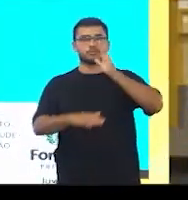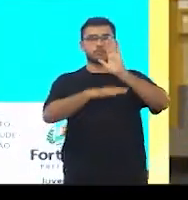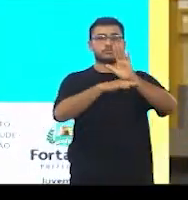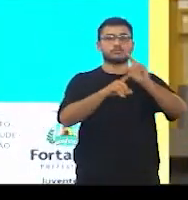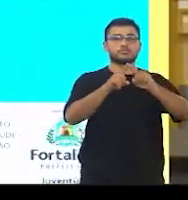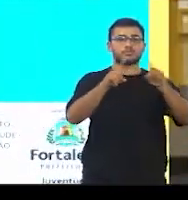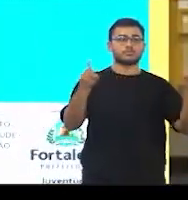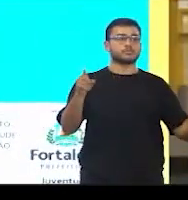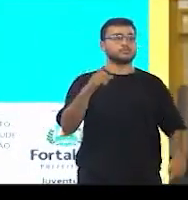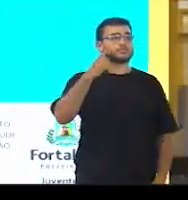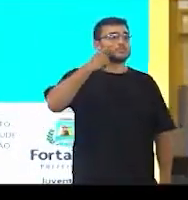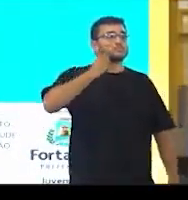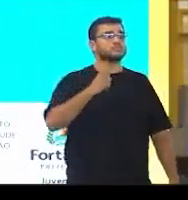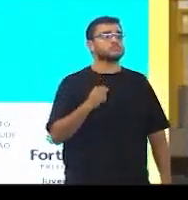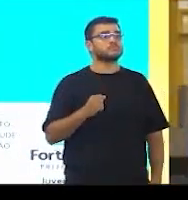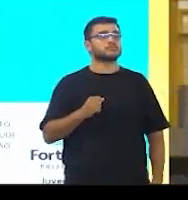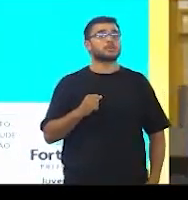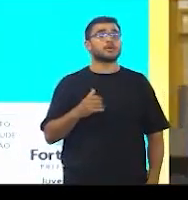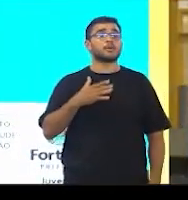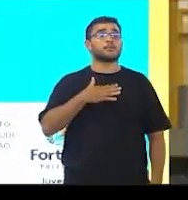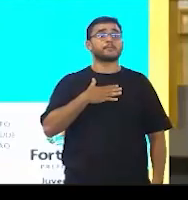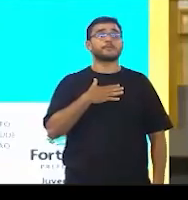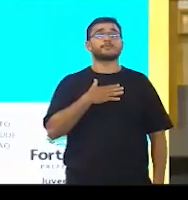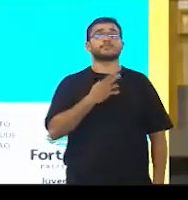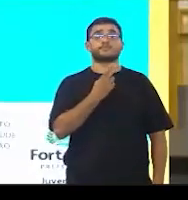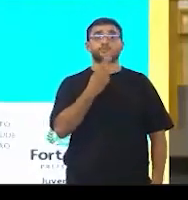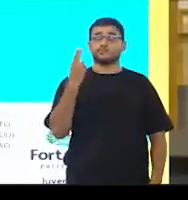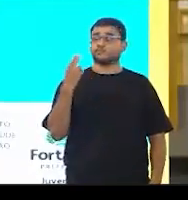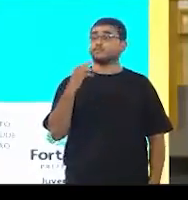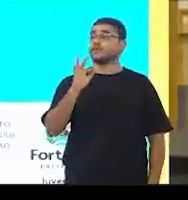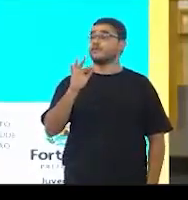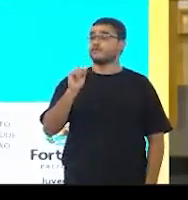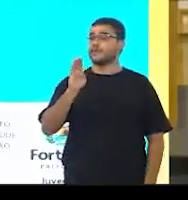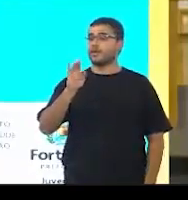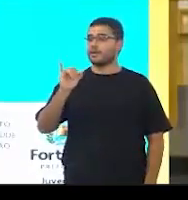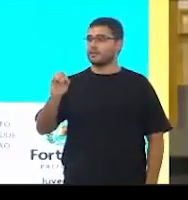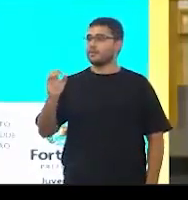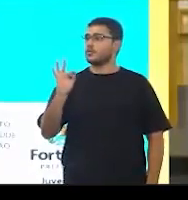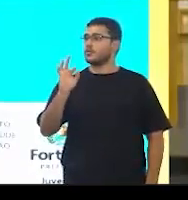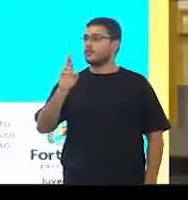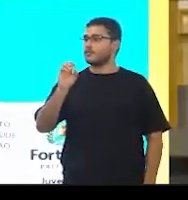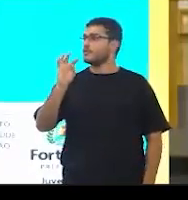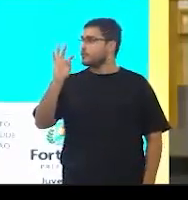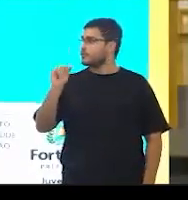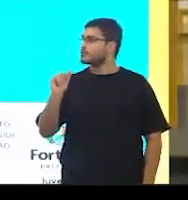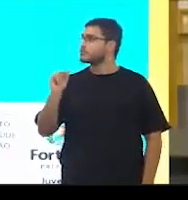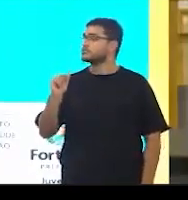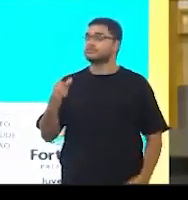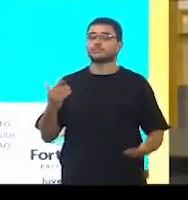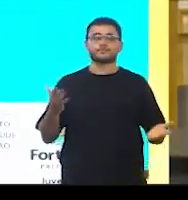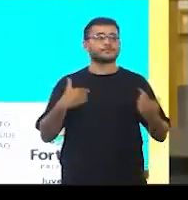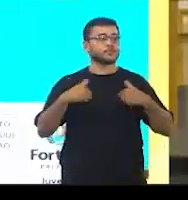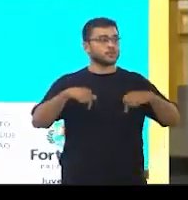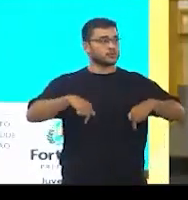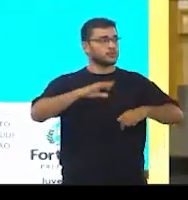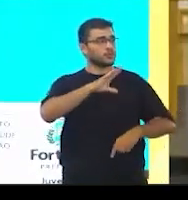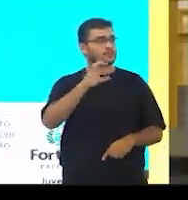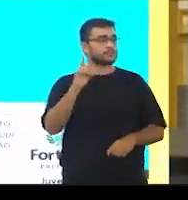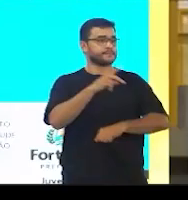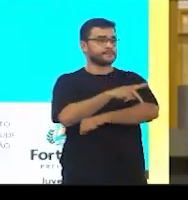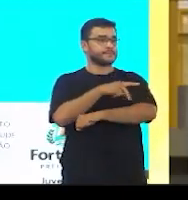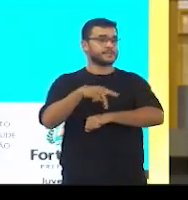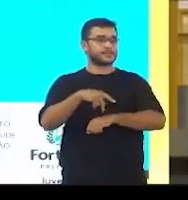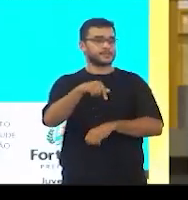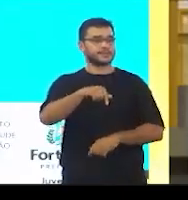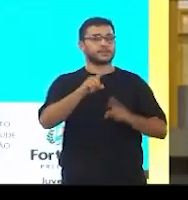Show, show. Meus lindos, eu sou o professor Fábio Frota. Estamos aqui nessa assessoria pedagógica desse lindo projeto